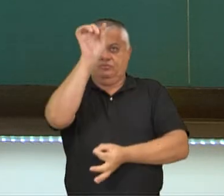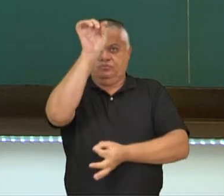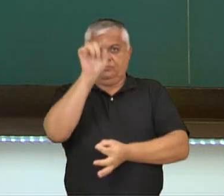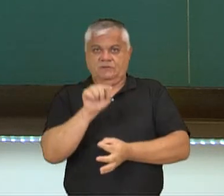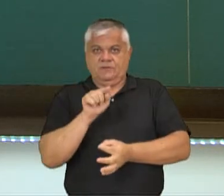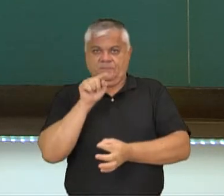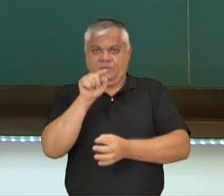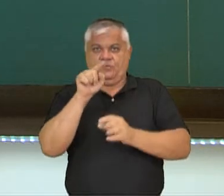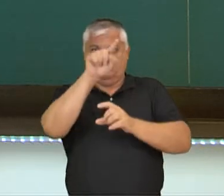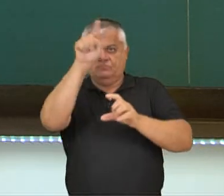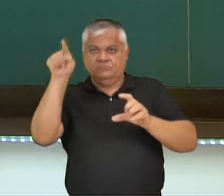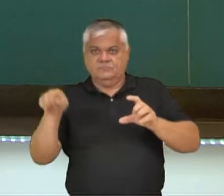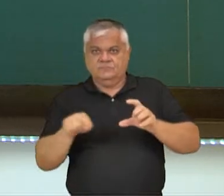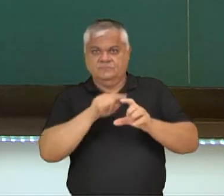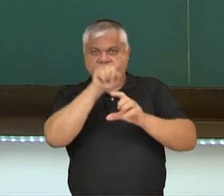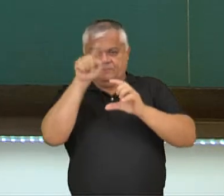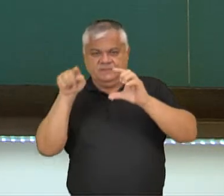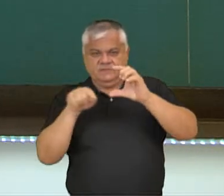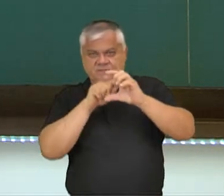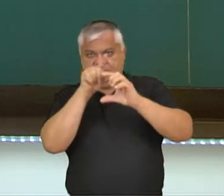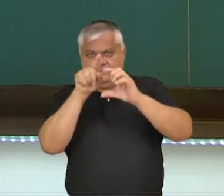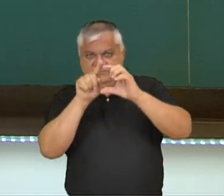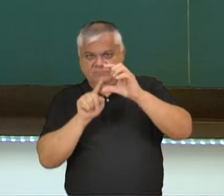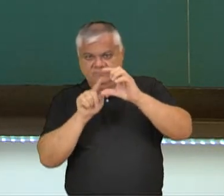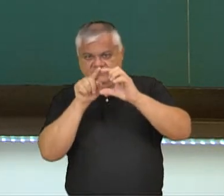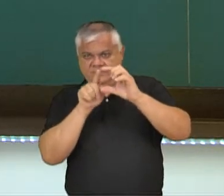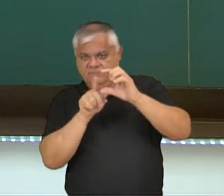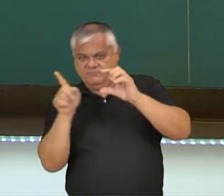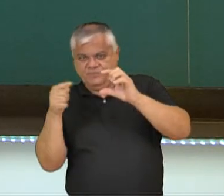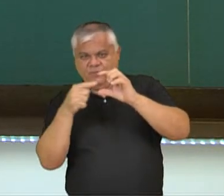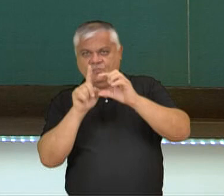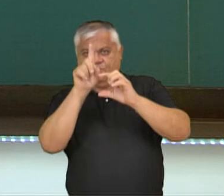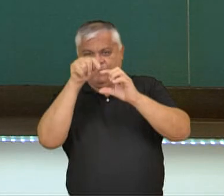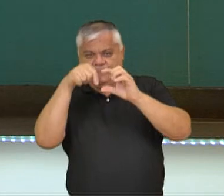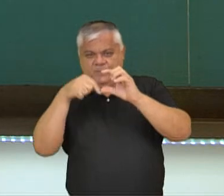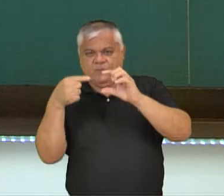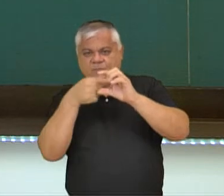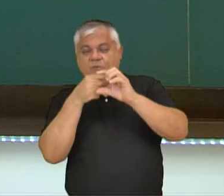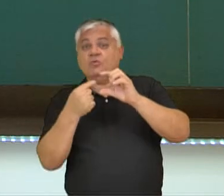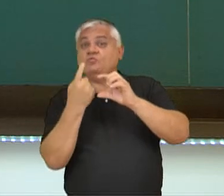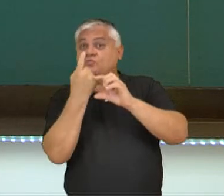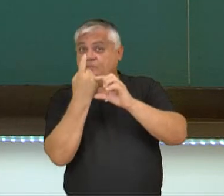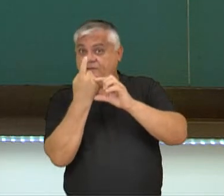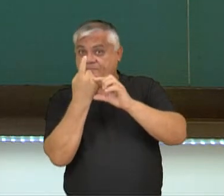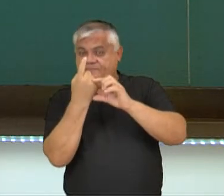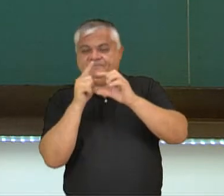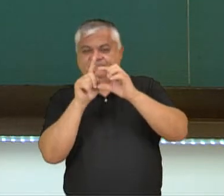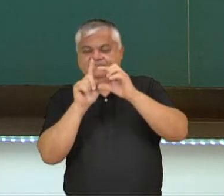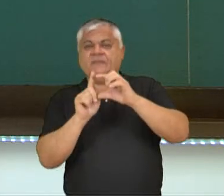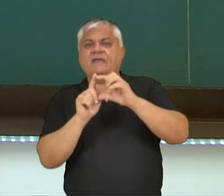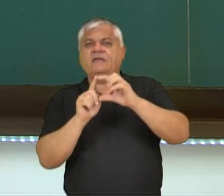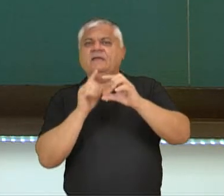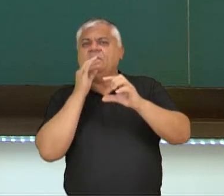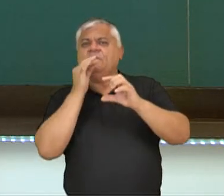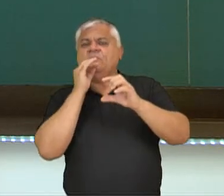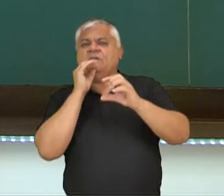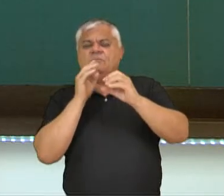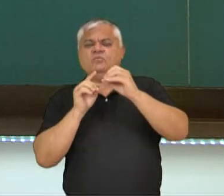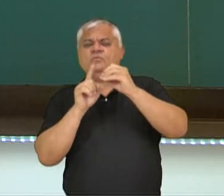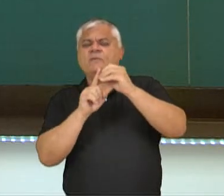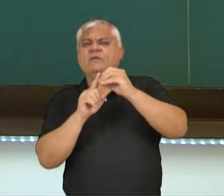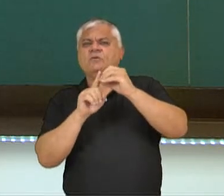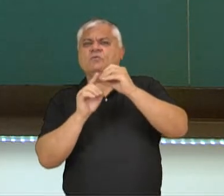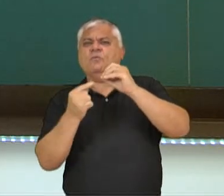do centro da circunferência até qualquer ponto dela é uma unidade. O centro da circunferência,